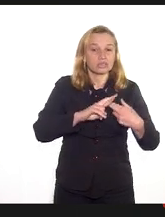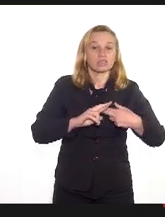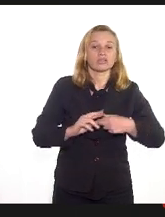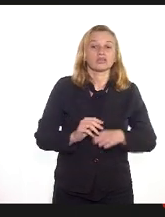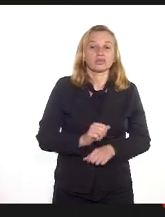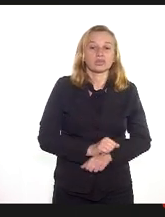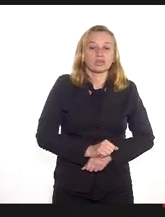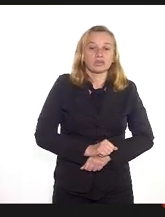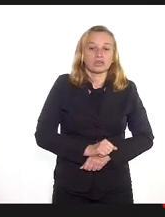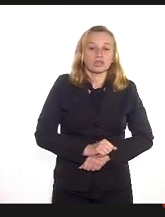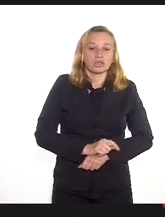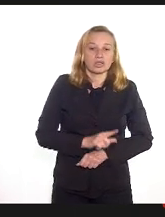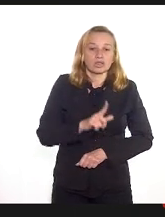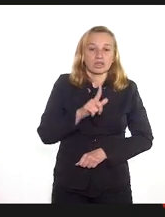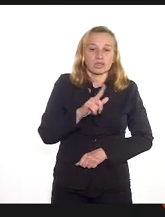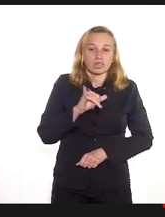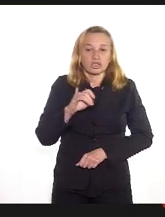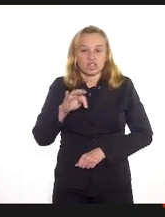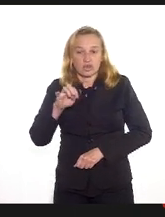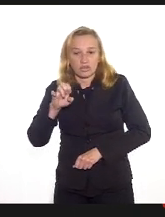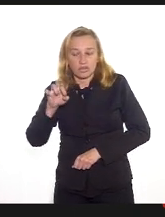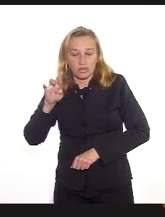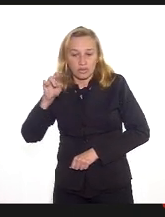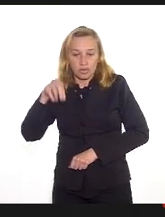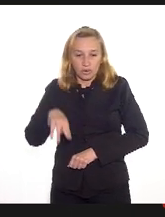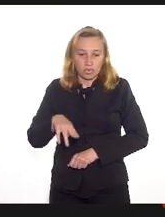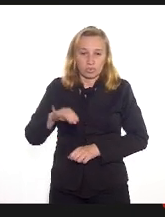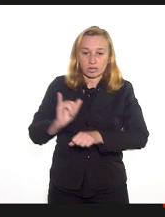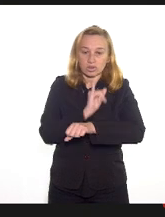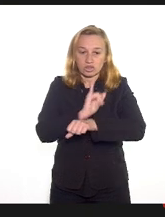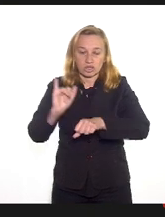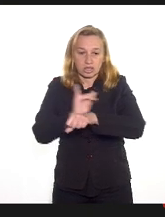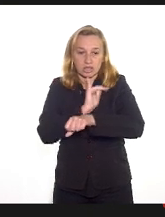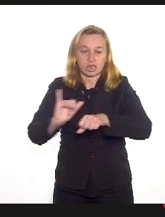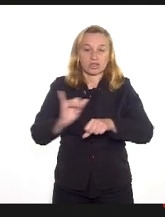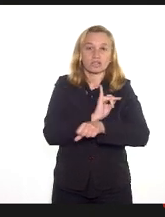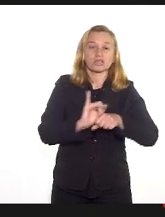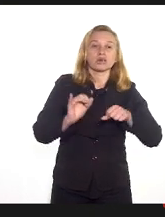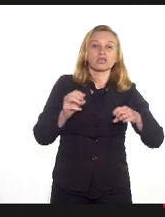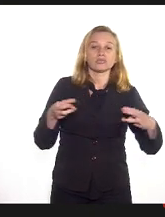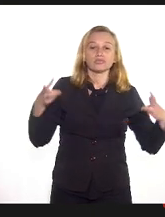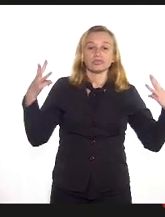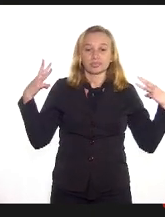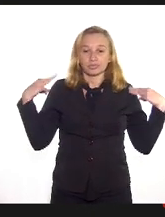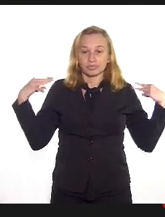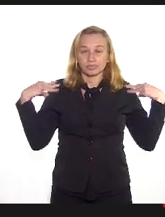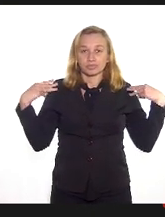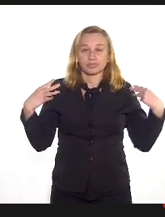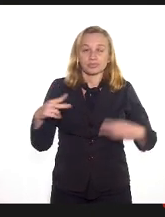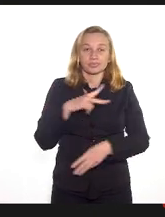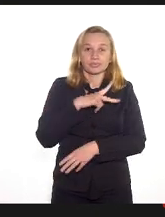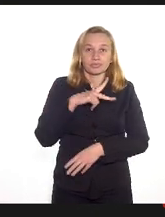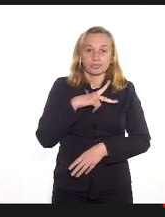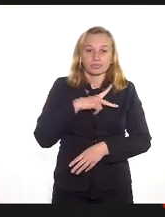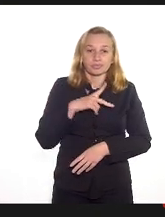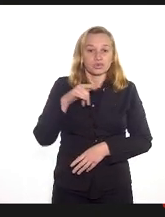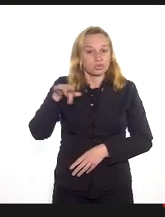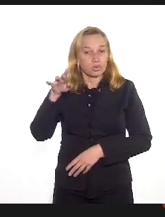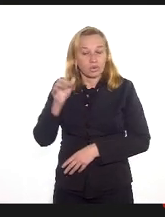responsabilidades da Engepron, conduzir os programas estratégicos da Marinha, particularmente os programas